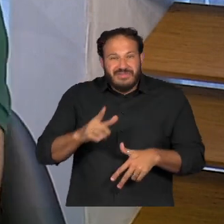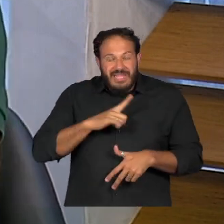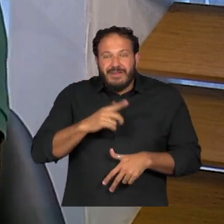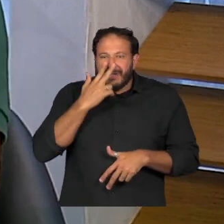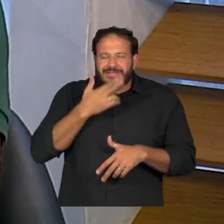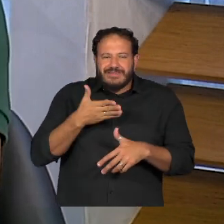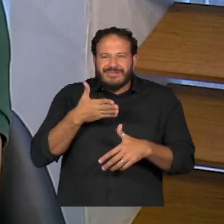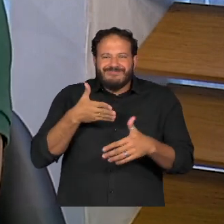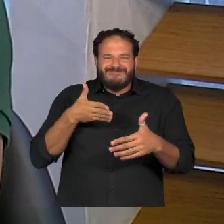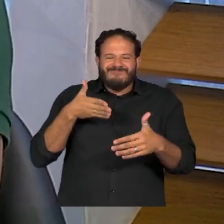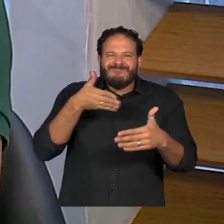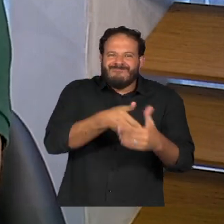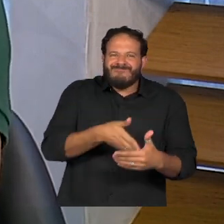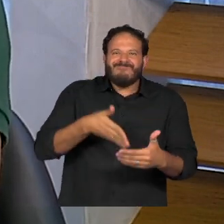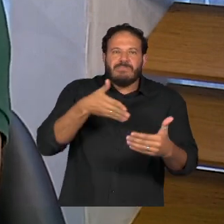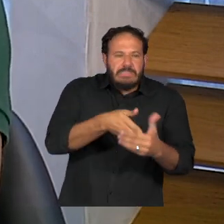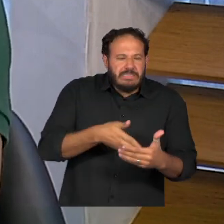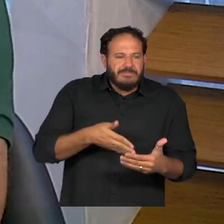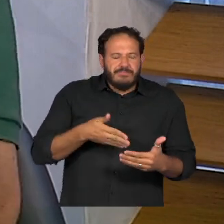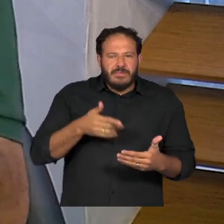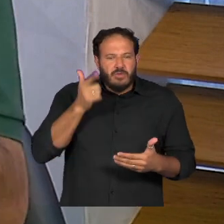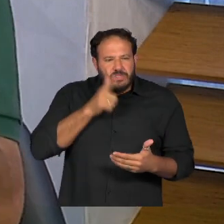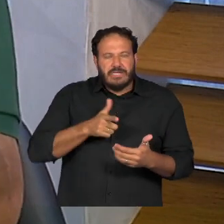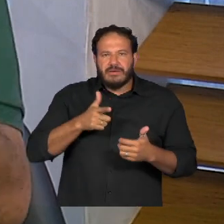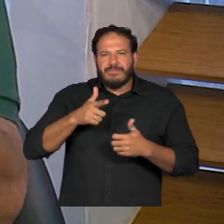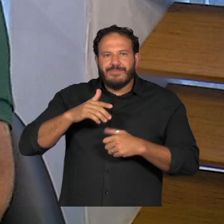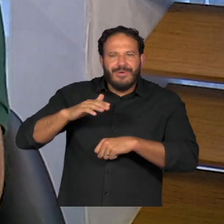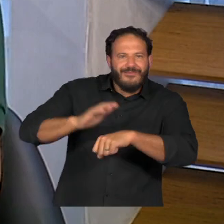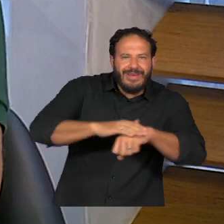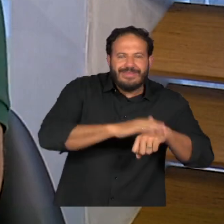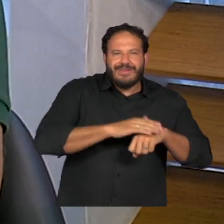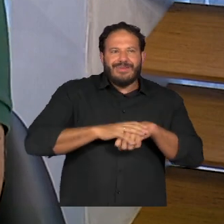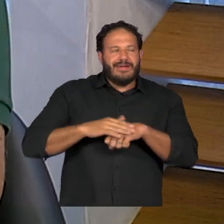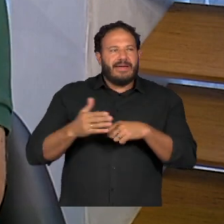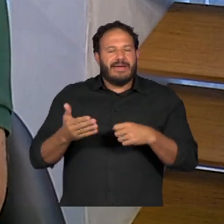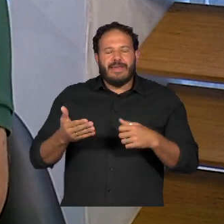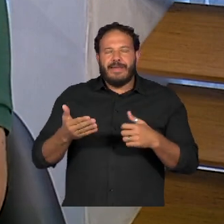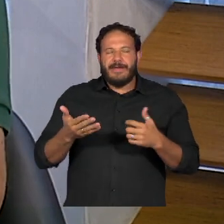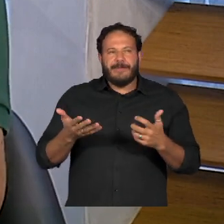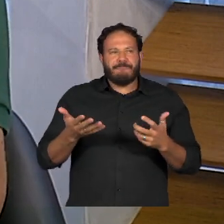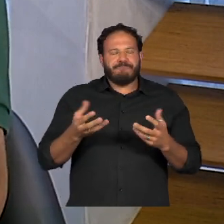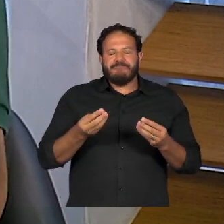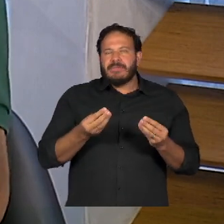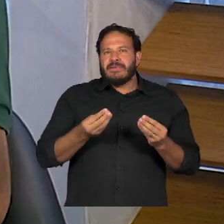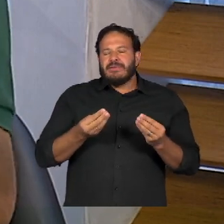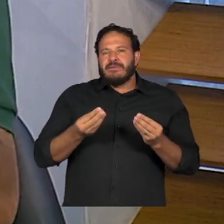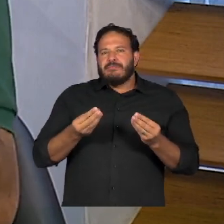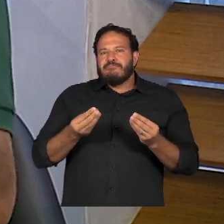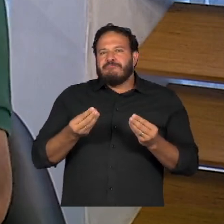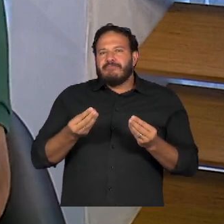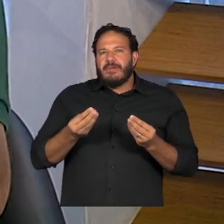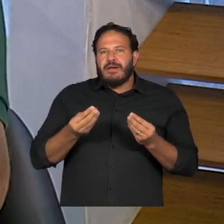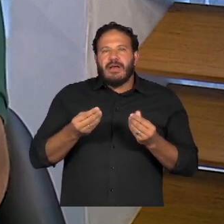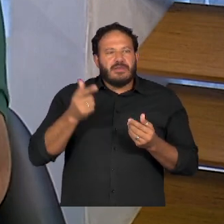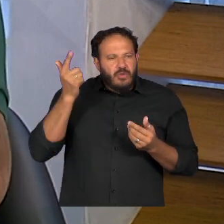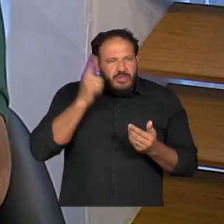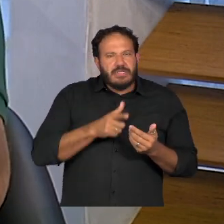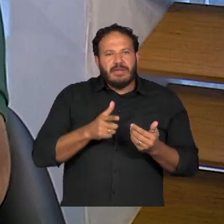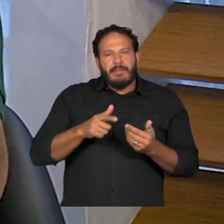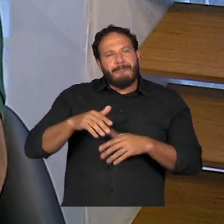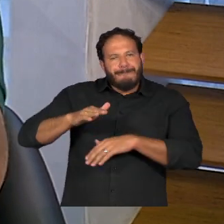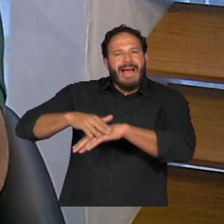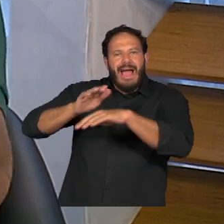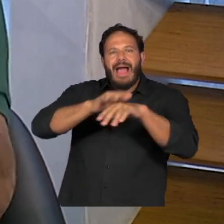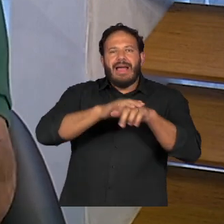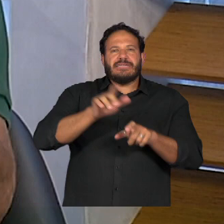a a realização de digamos assim eh a colocação de mais